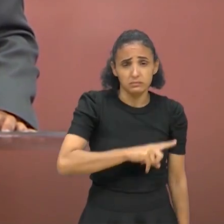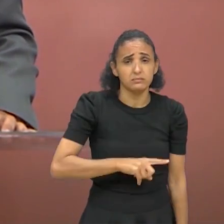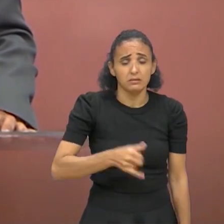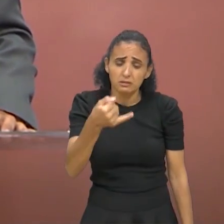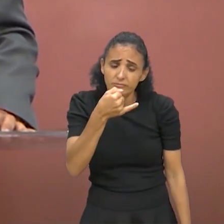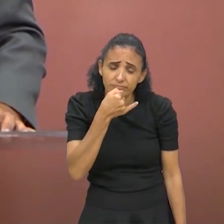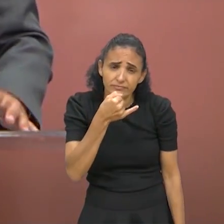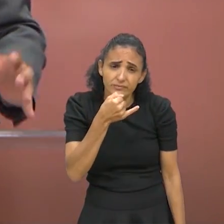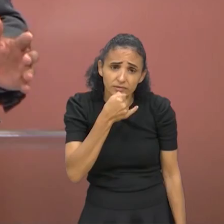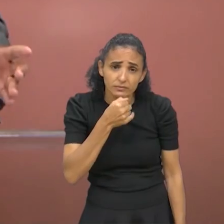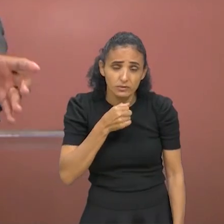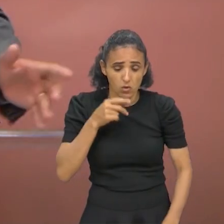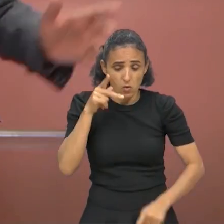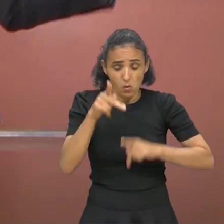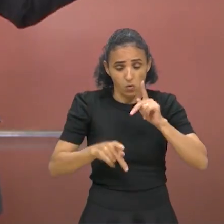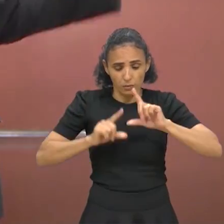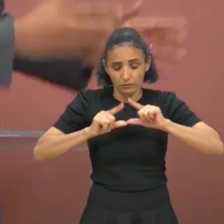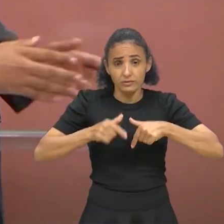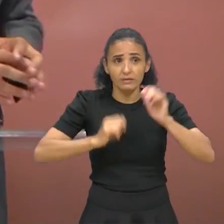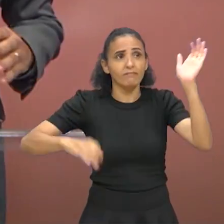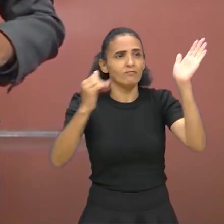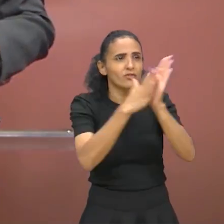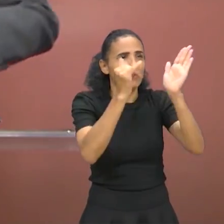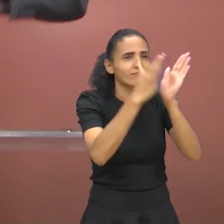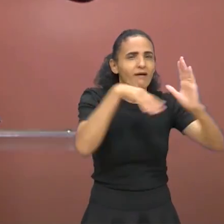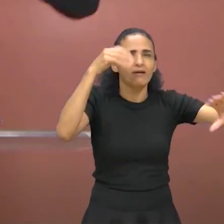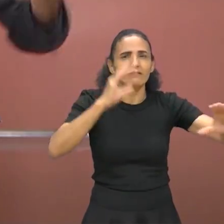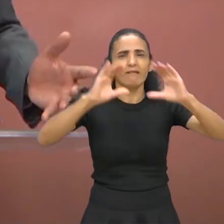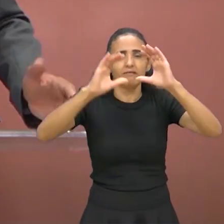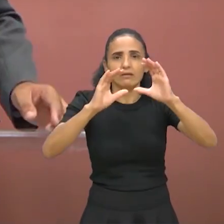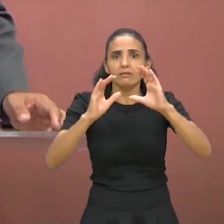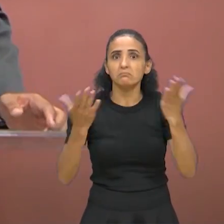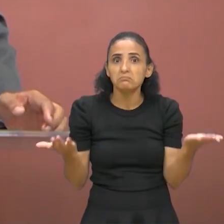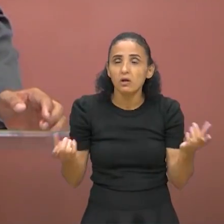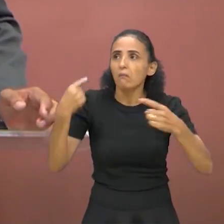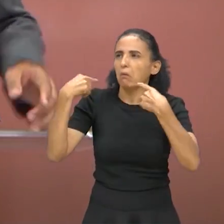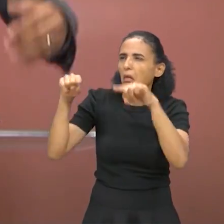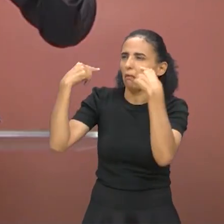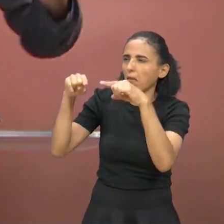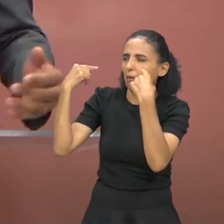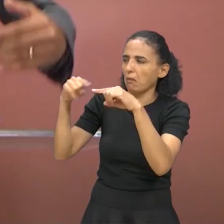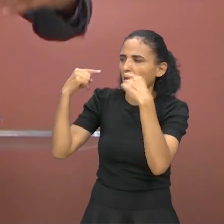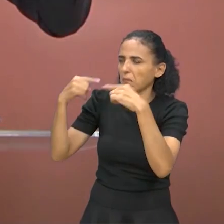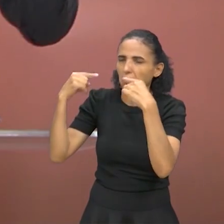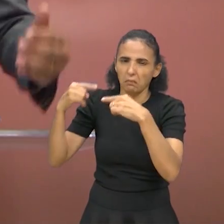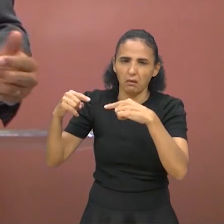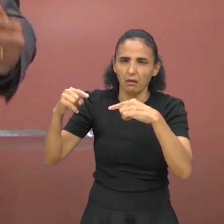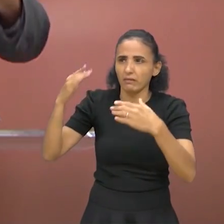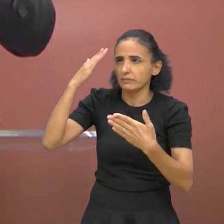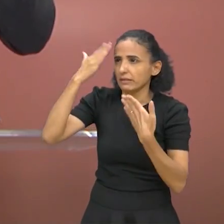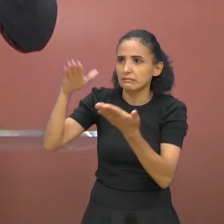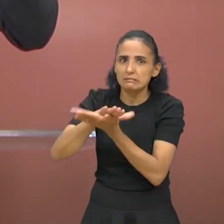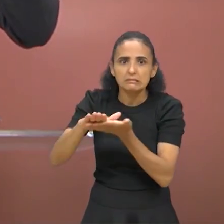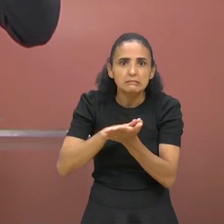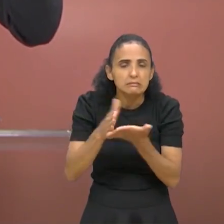calamidades. Israel há pouco tempo estava louvando a Deus e agora já estavam murmurando, estavam sendo ingratos com Deus